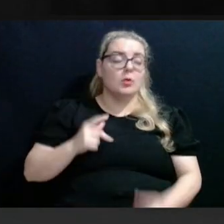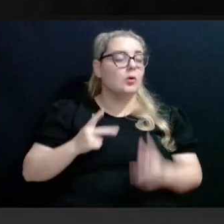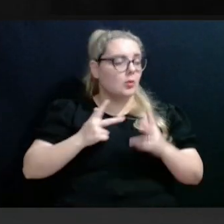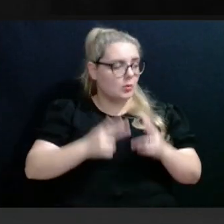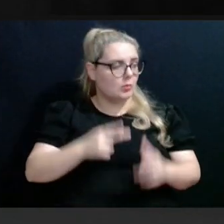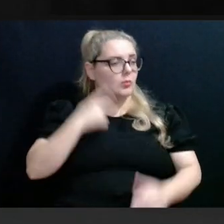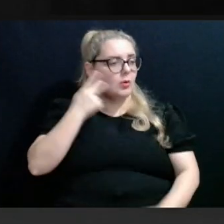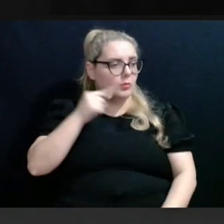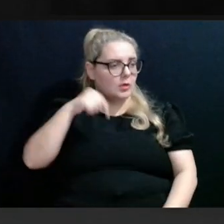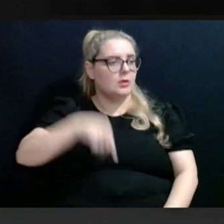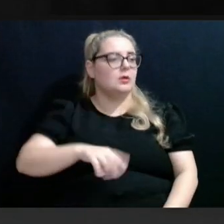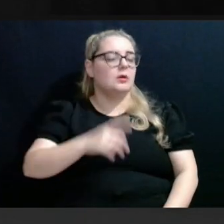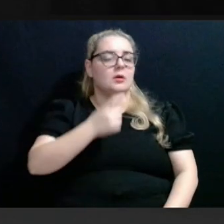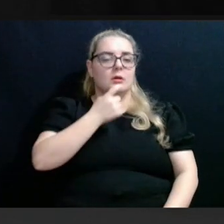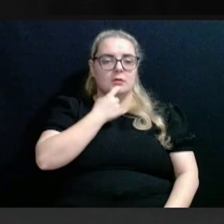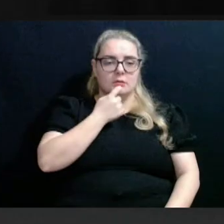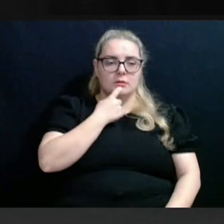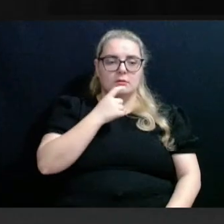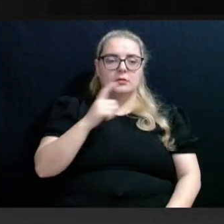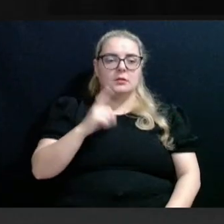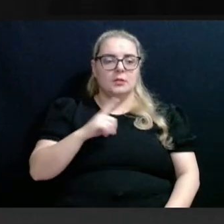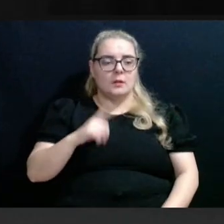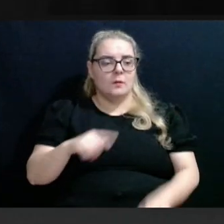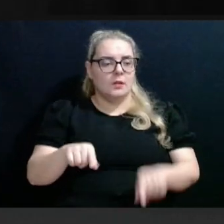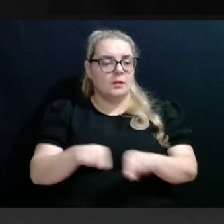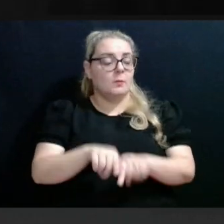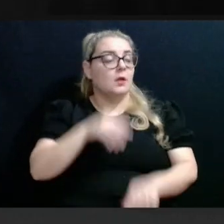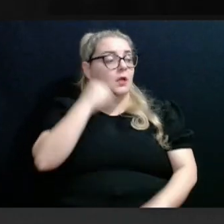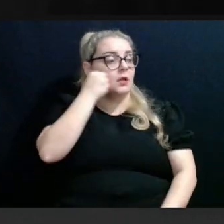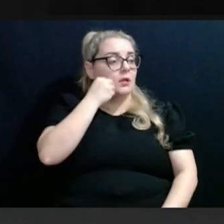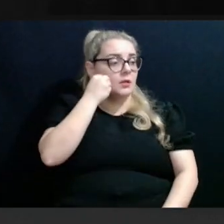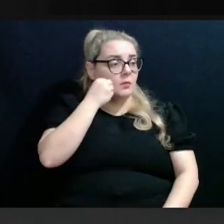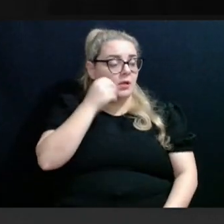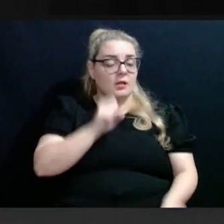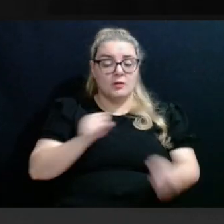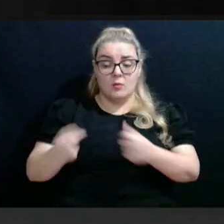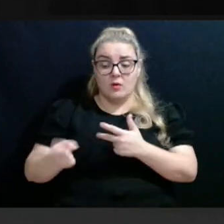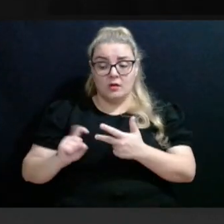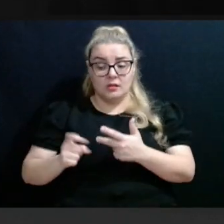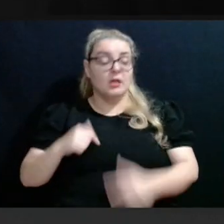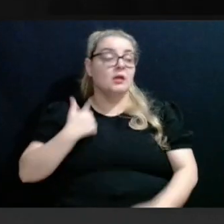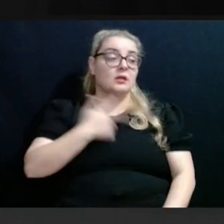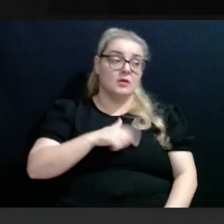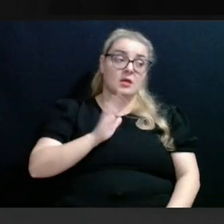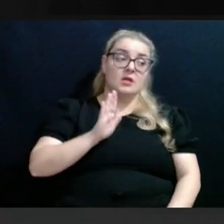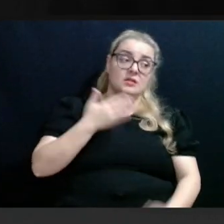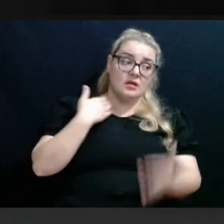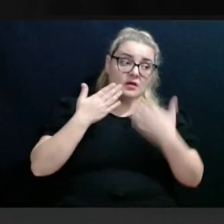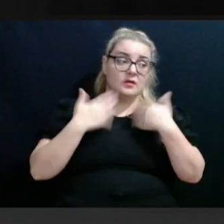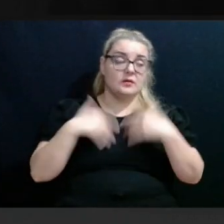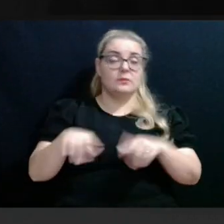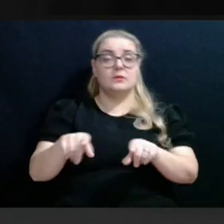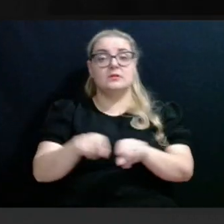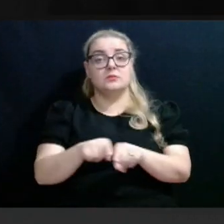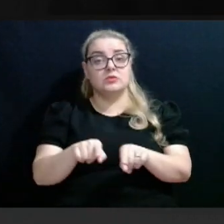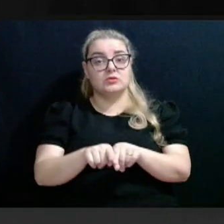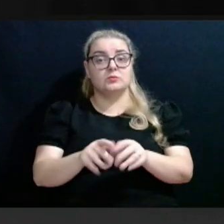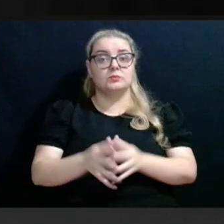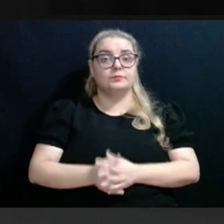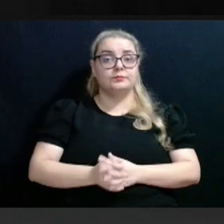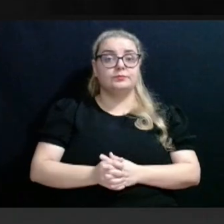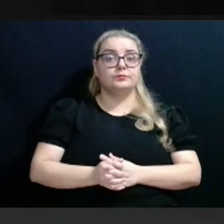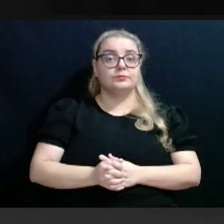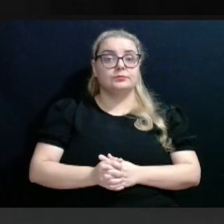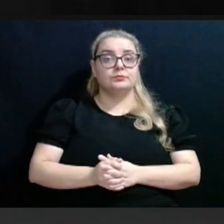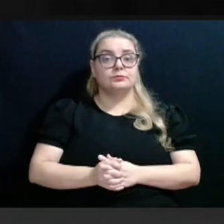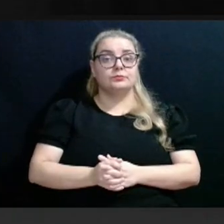aqui em Campinas, teve inclusive experiências no Poder Executivo, e nós já conversamos aqui também sobre a questão de que